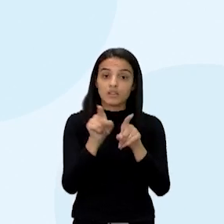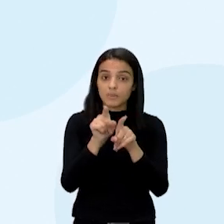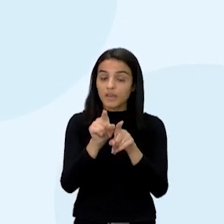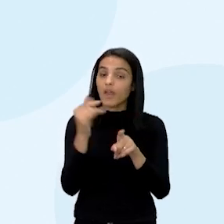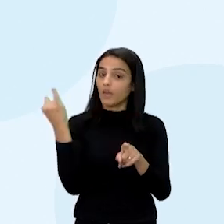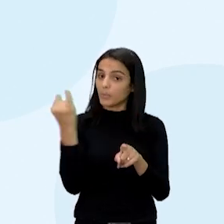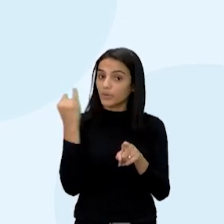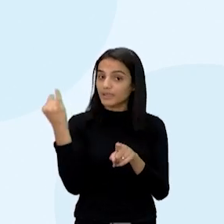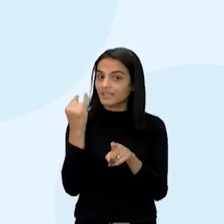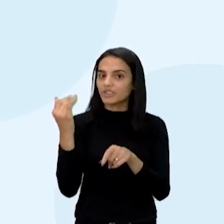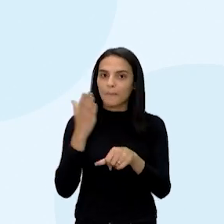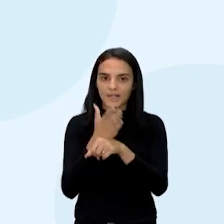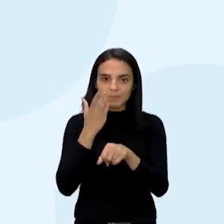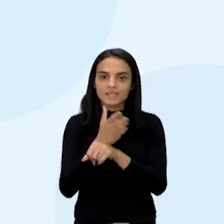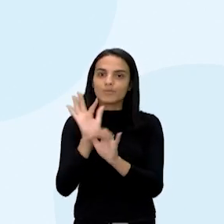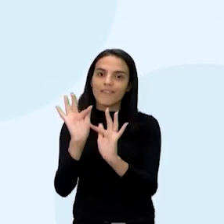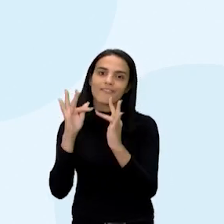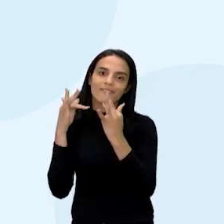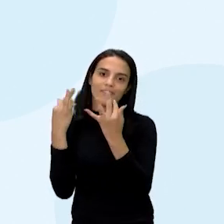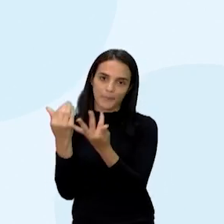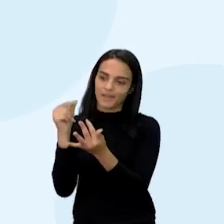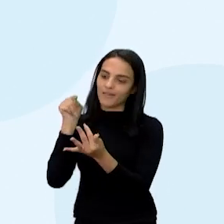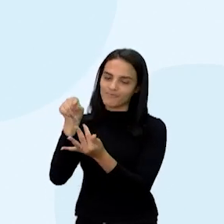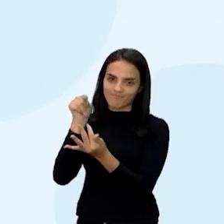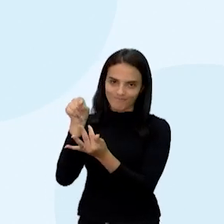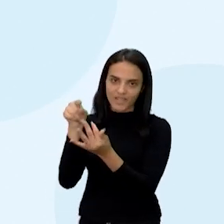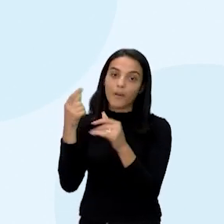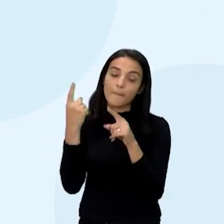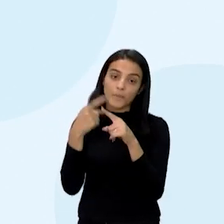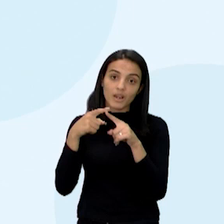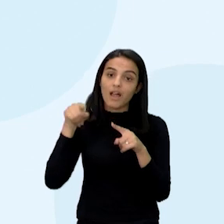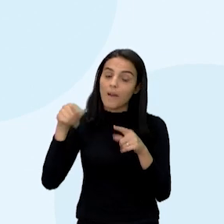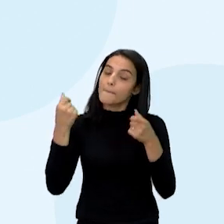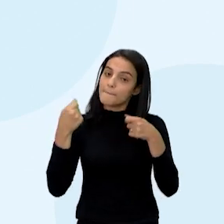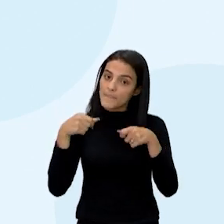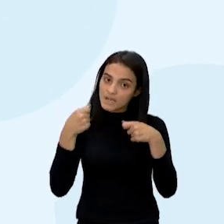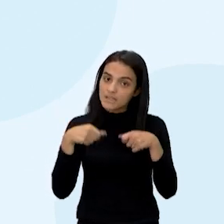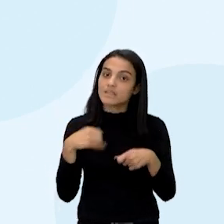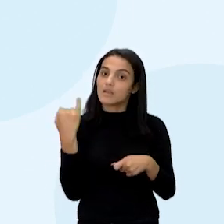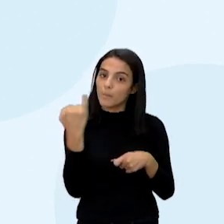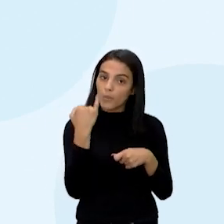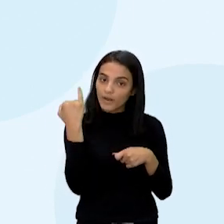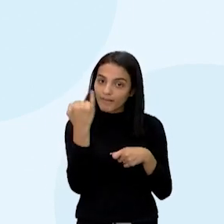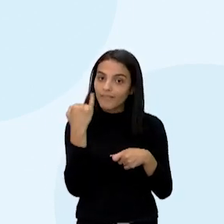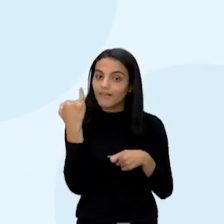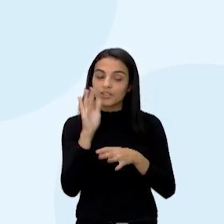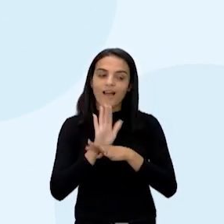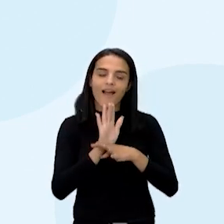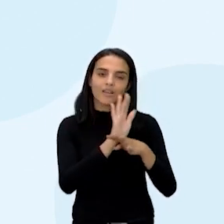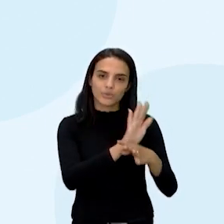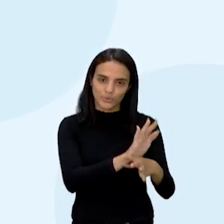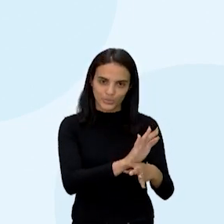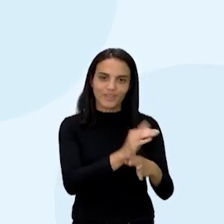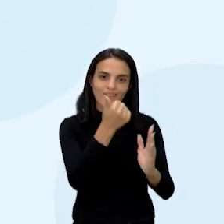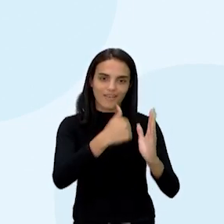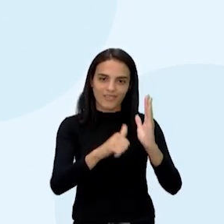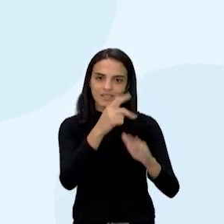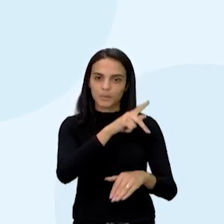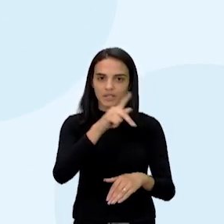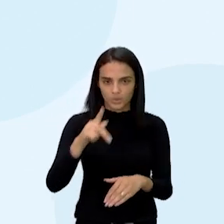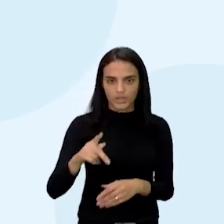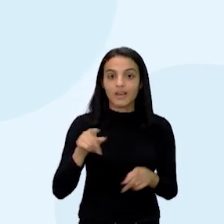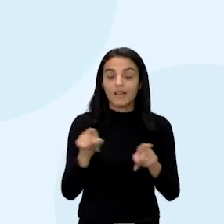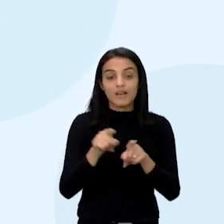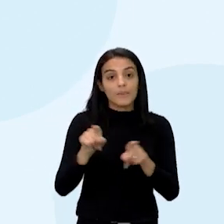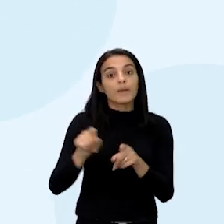participe desse processo também, né? A família tem que ter ciência, ela tem que dar anuência para esse processo de avaliação pedagógica e ela